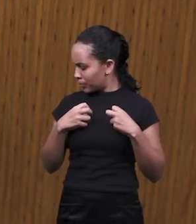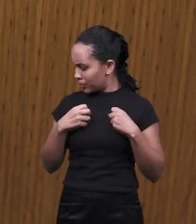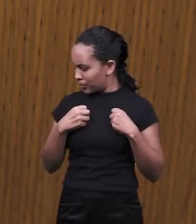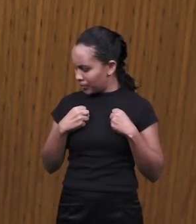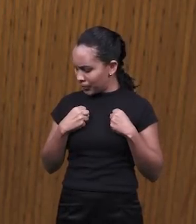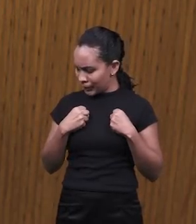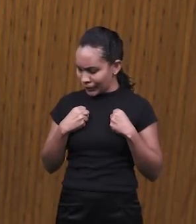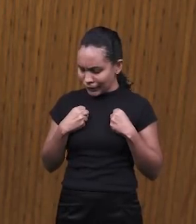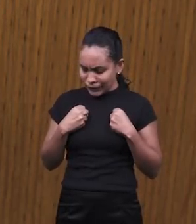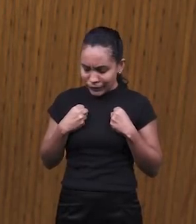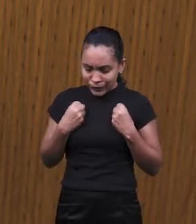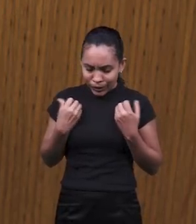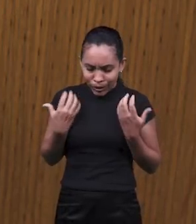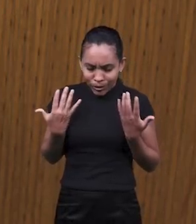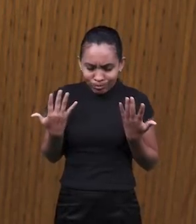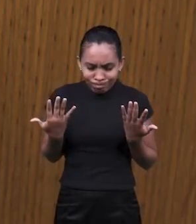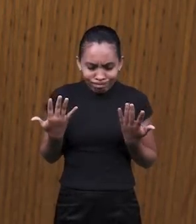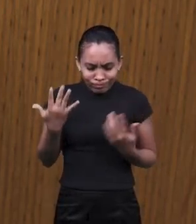não souber